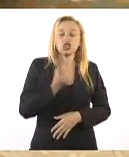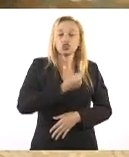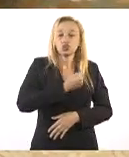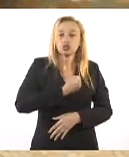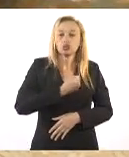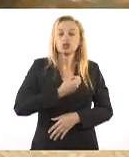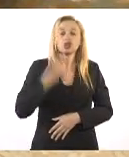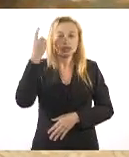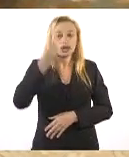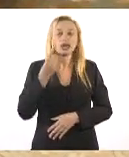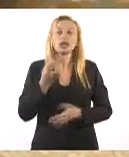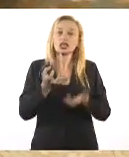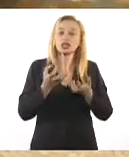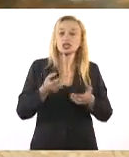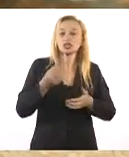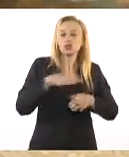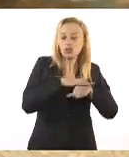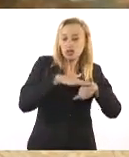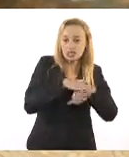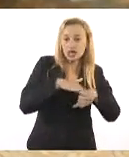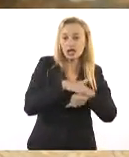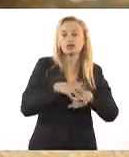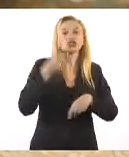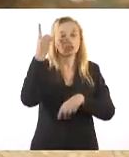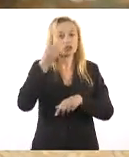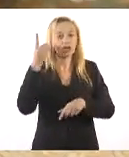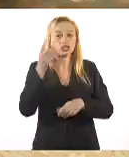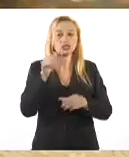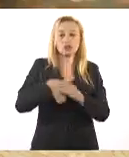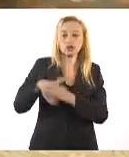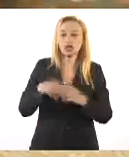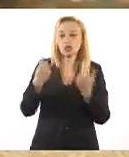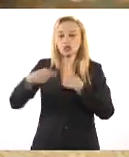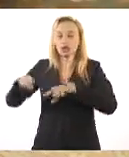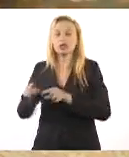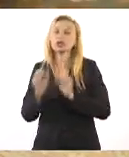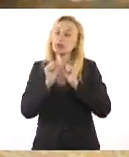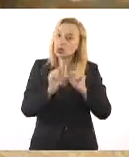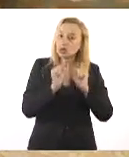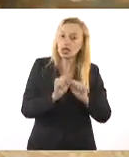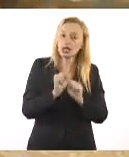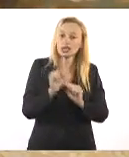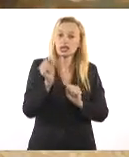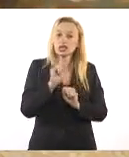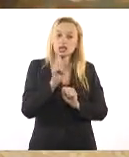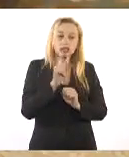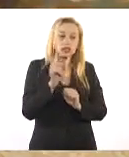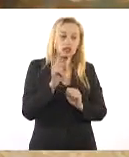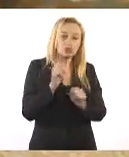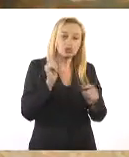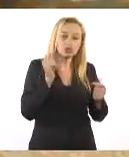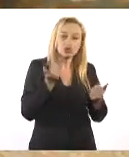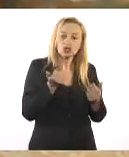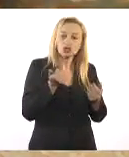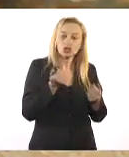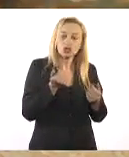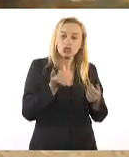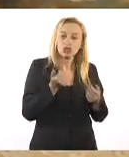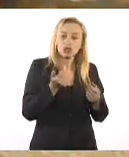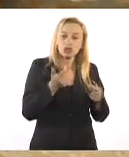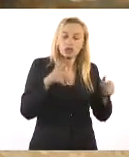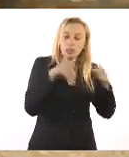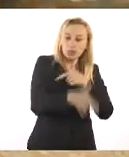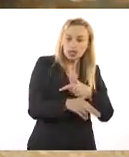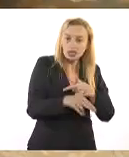dialogar com os deputados aqui que votaram contrário para que a gente pudesse não obstruir a pauta e não impedir que